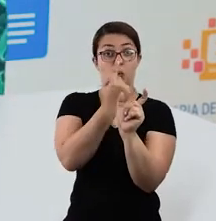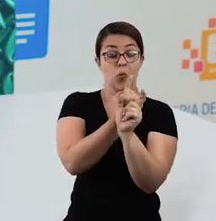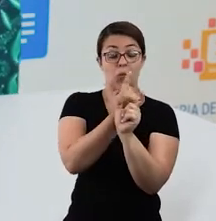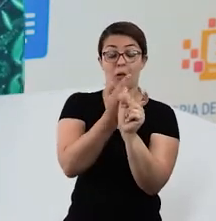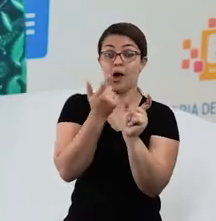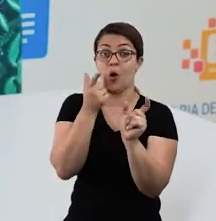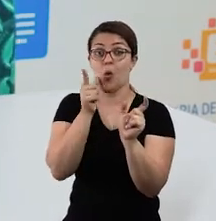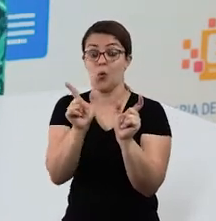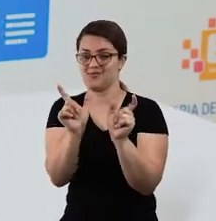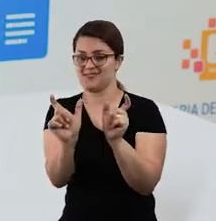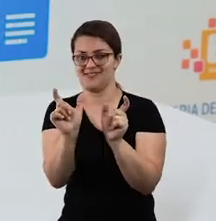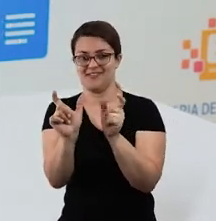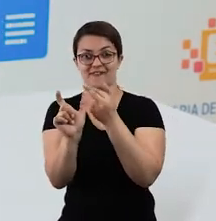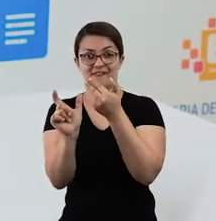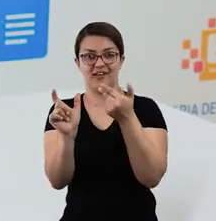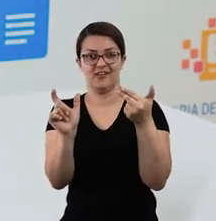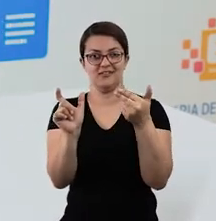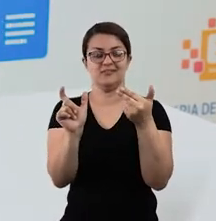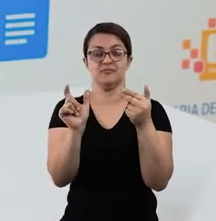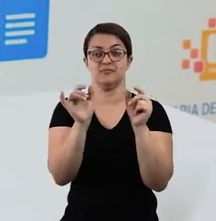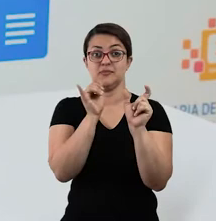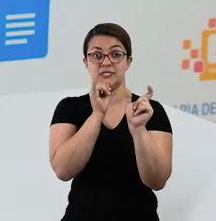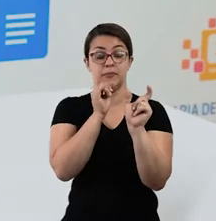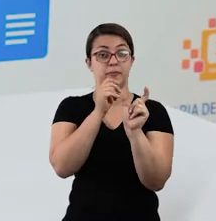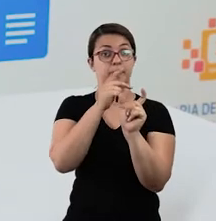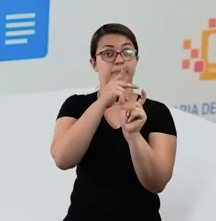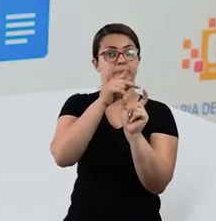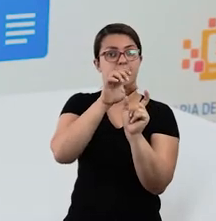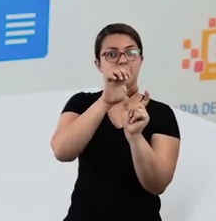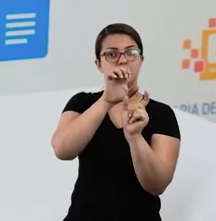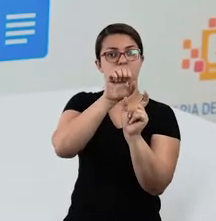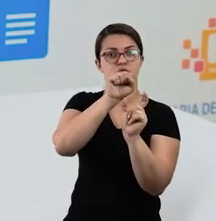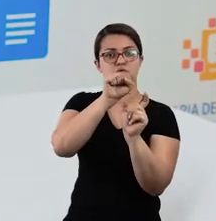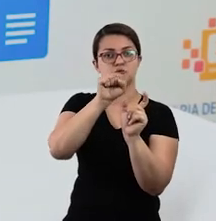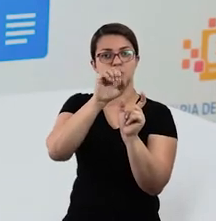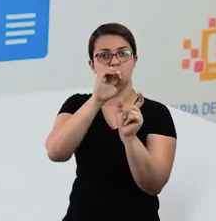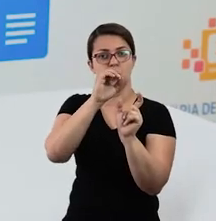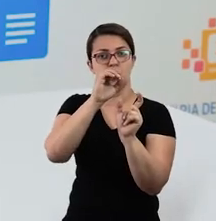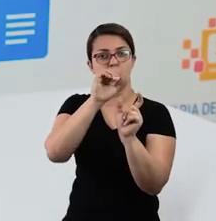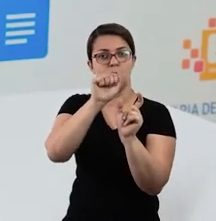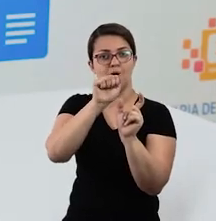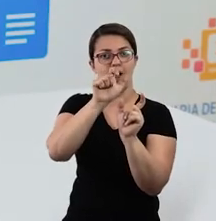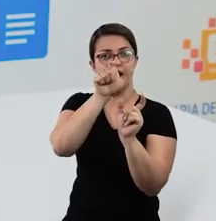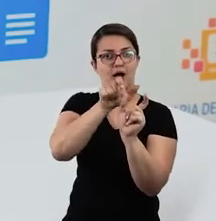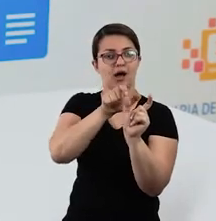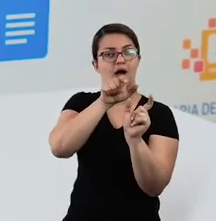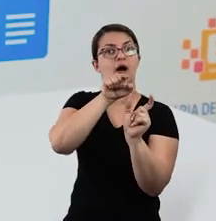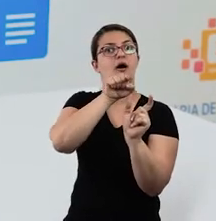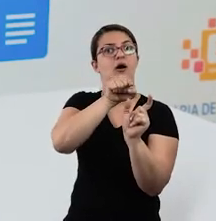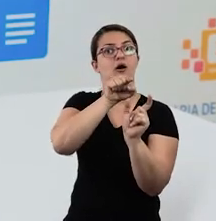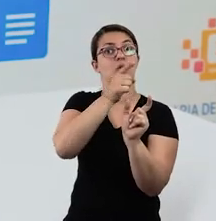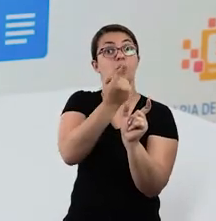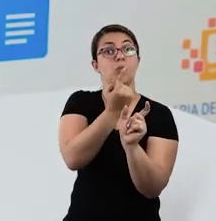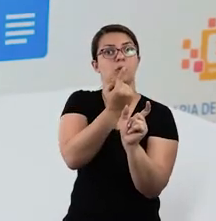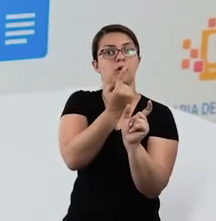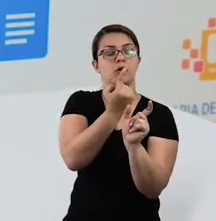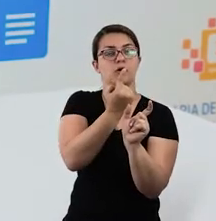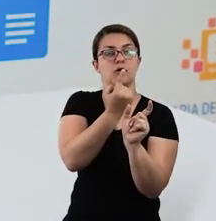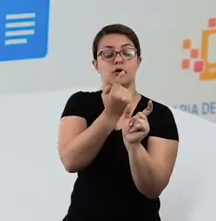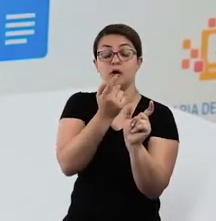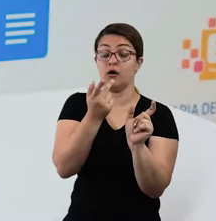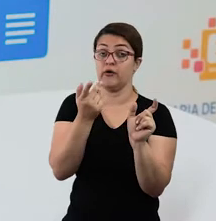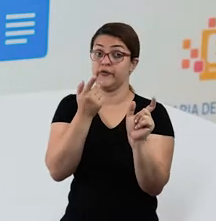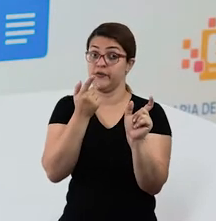no plural. Por exemplo, pessoa está no singular. Por quê? Quando eu falo pessoa, eu estou falando de uma